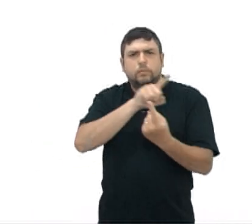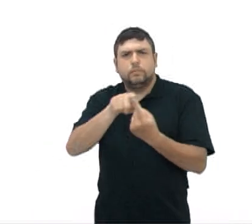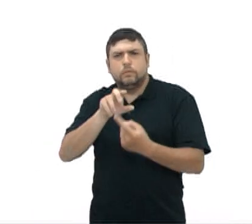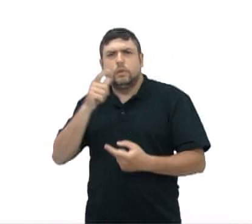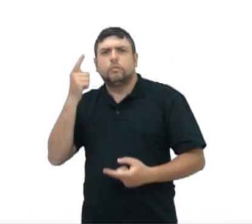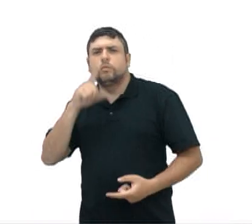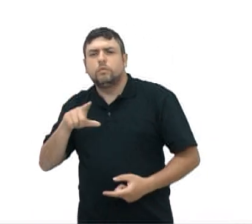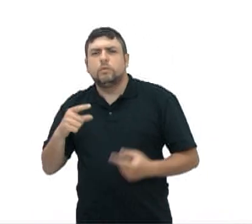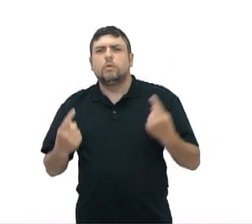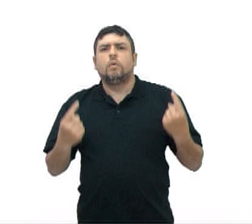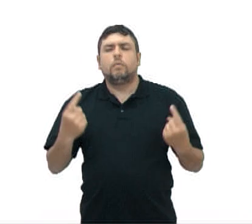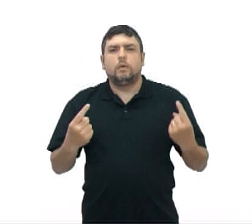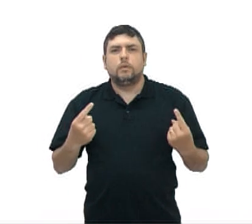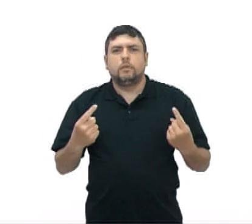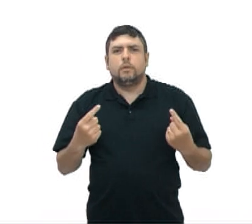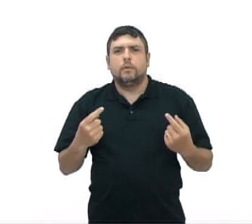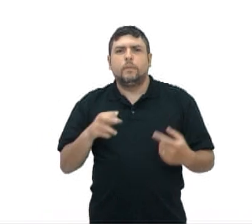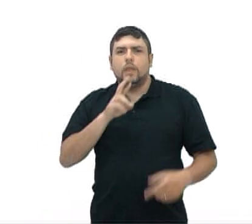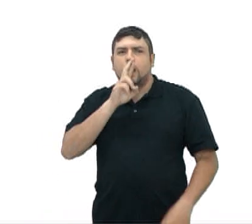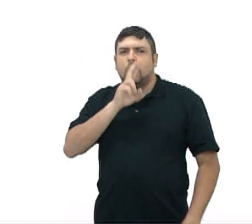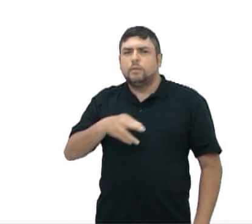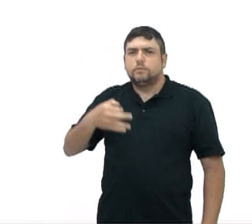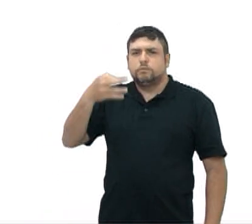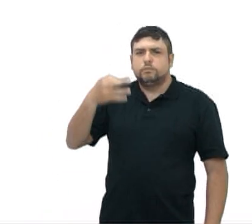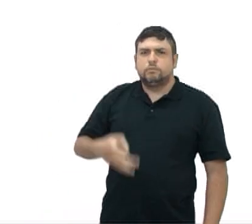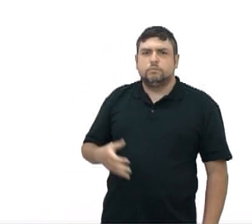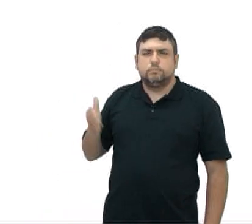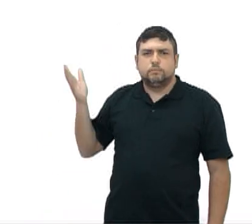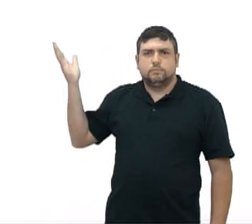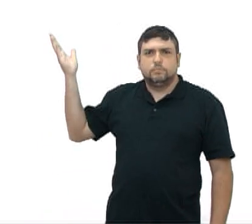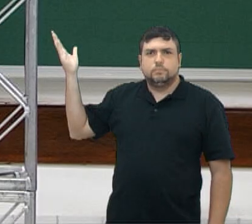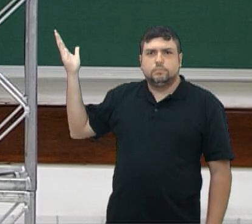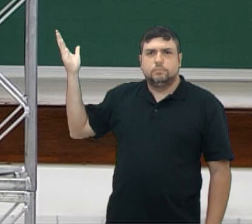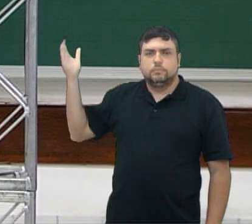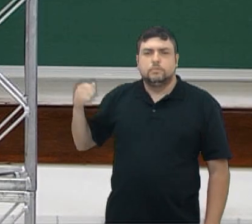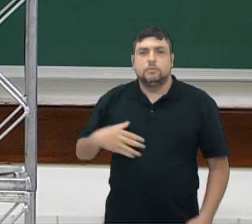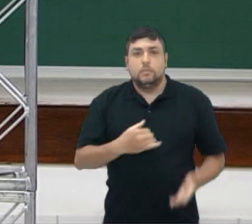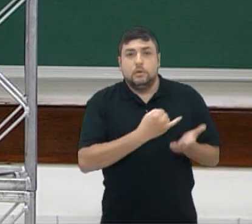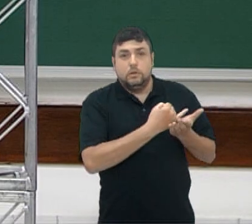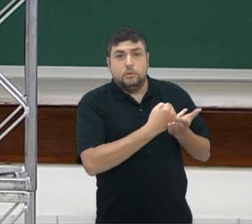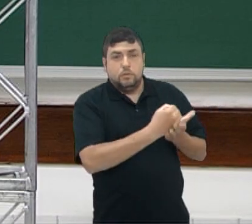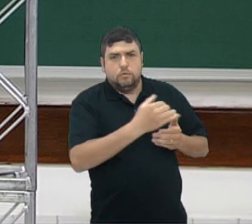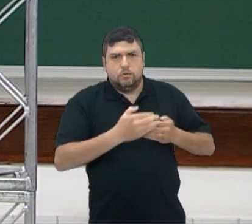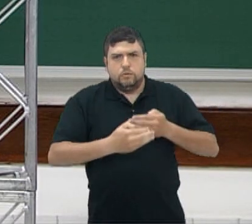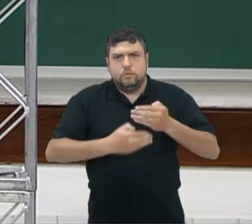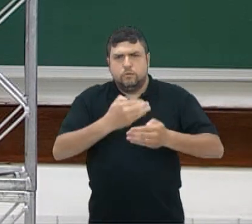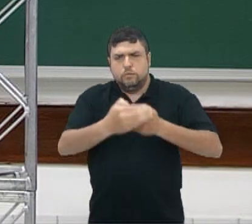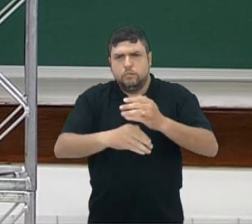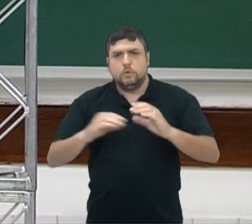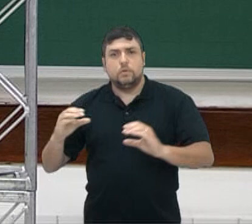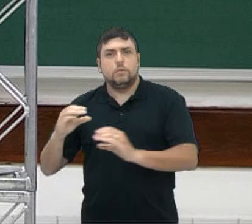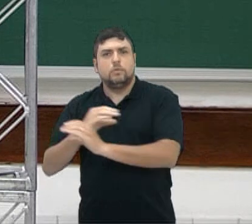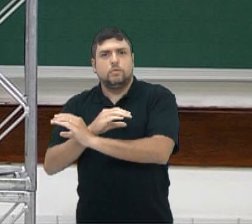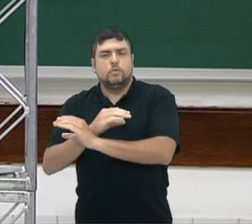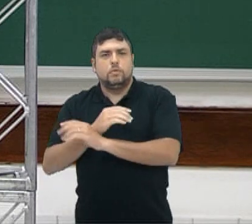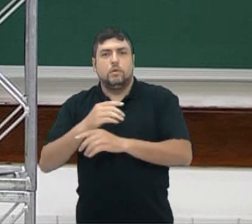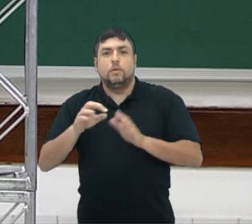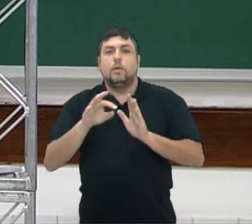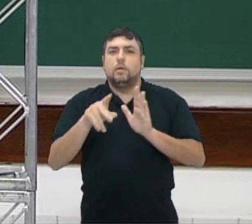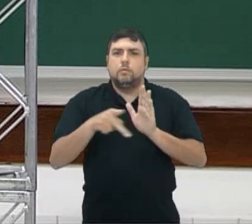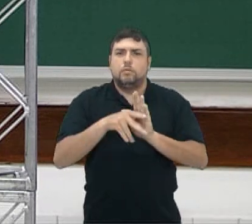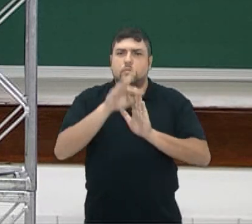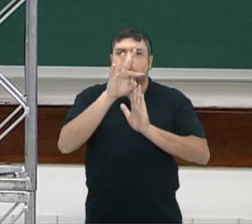né? Introdução, desenvolvimento e conclusão. São as partes comuns a todos os tipos de textos argumentativos e